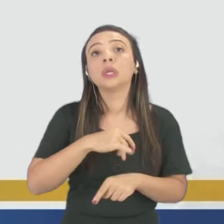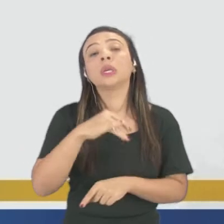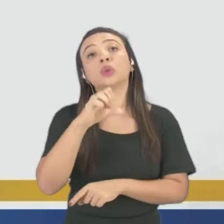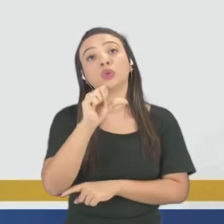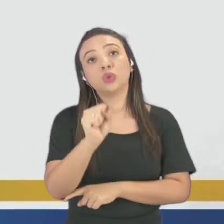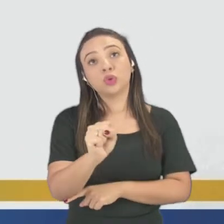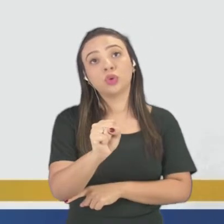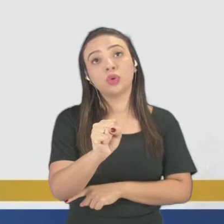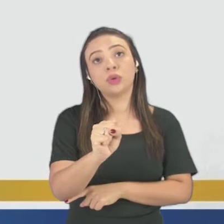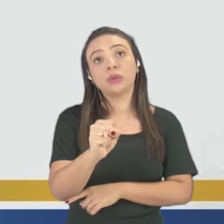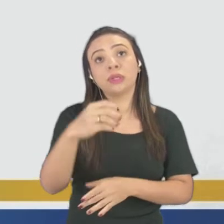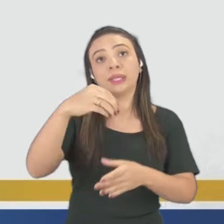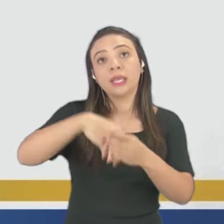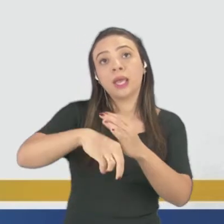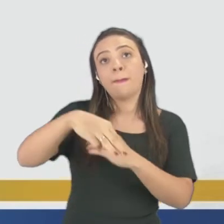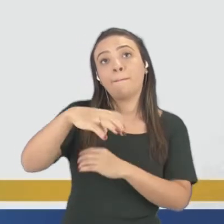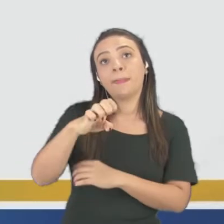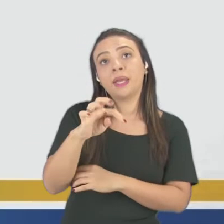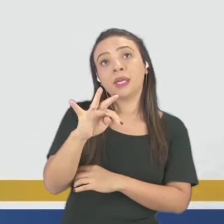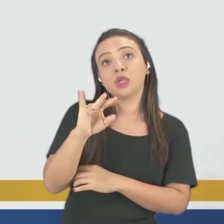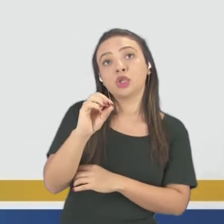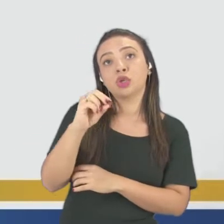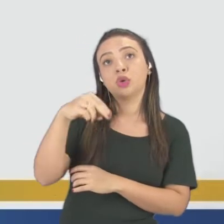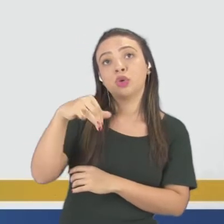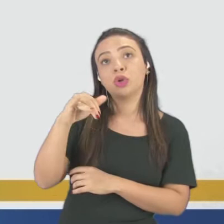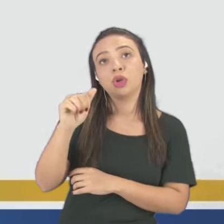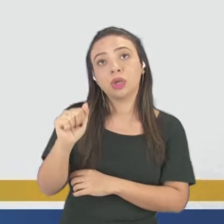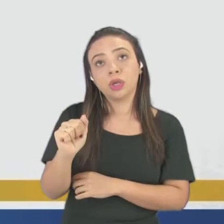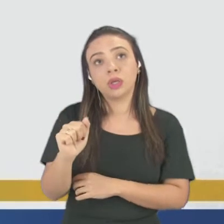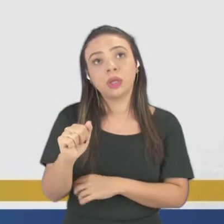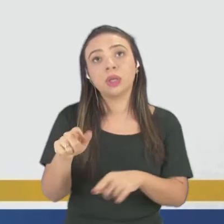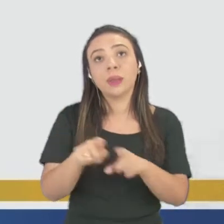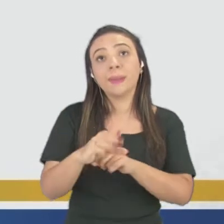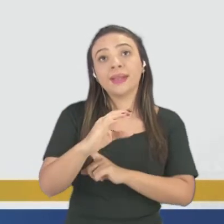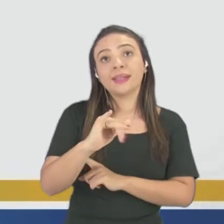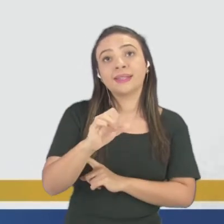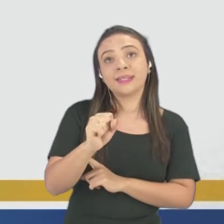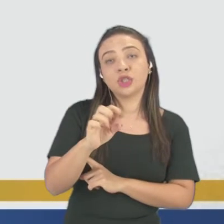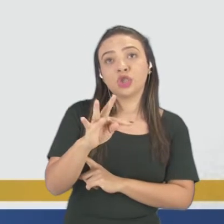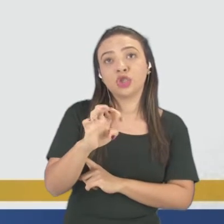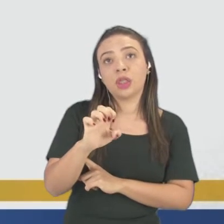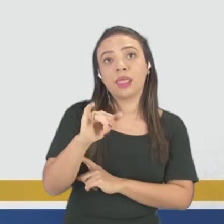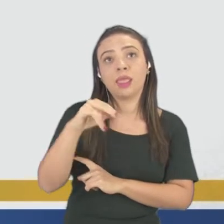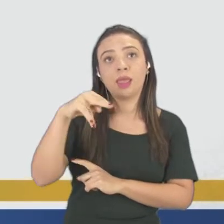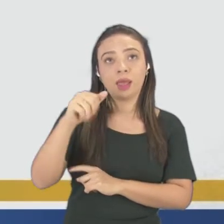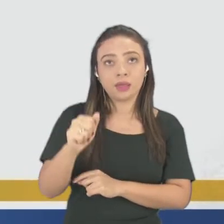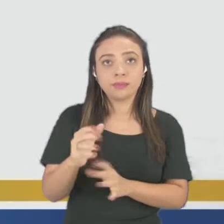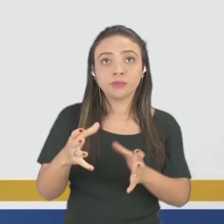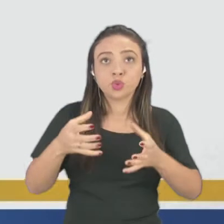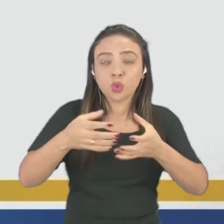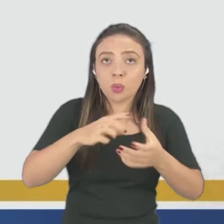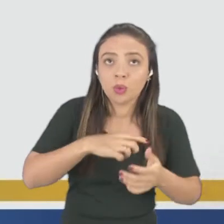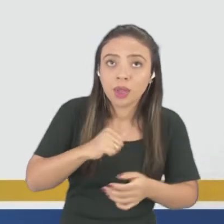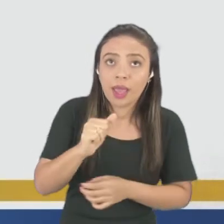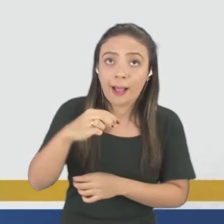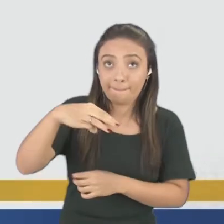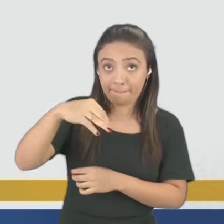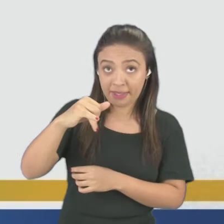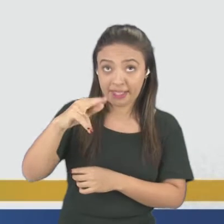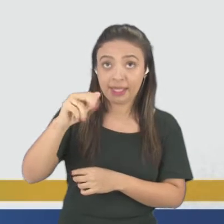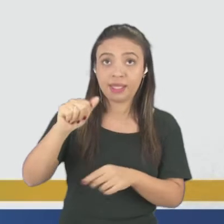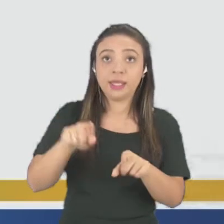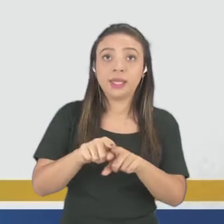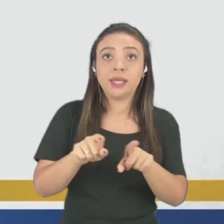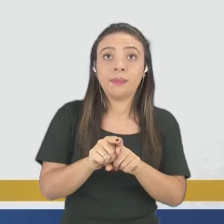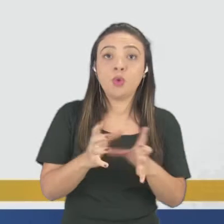como a metionina e cisteína a estrutura geral dos aminoácidos apresenta um grupo amina e outro